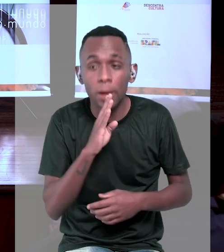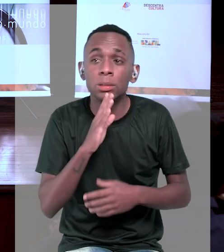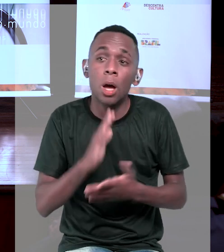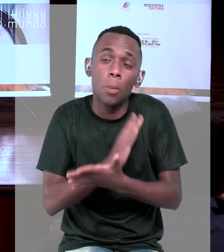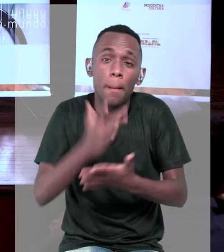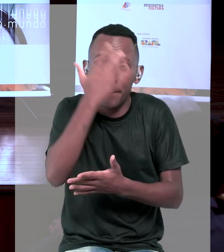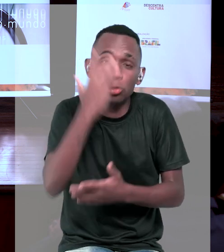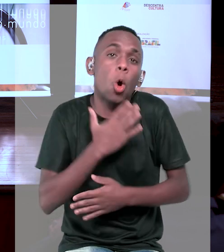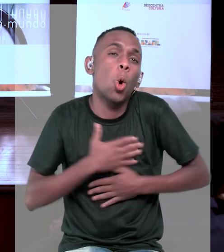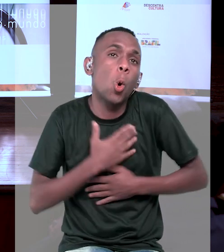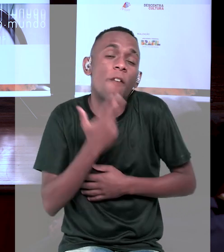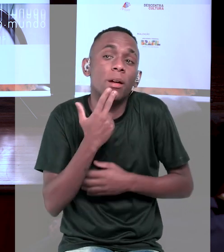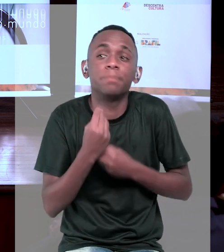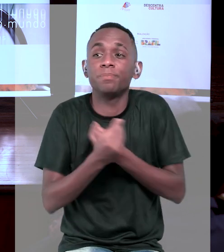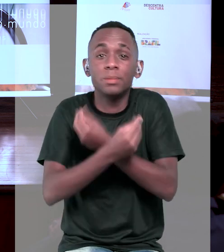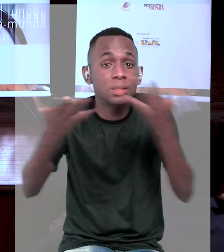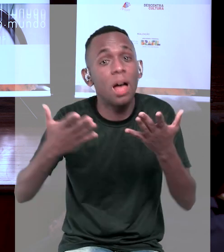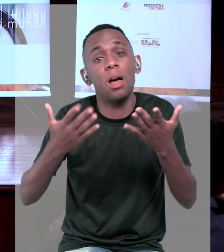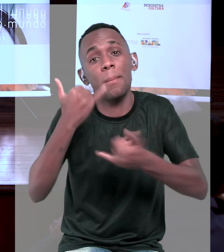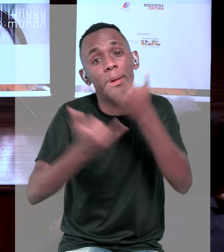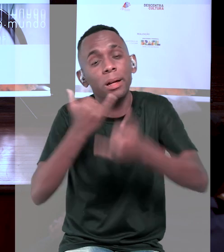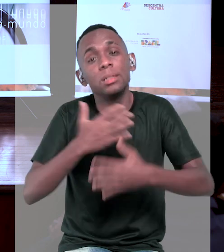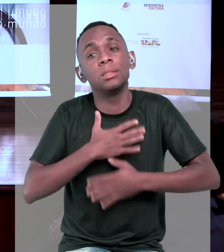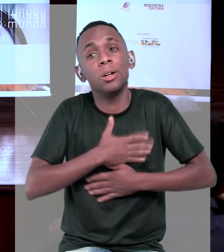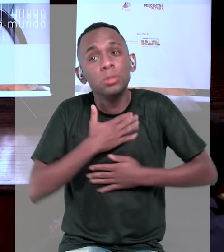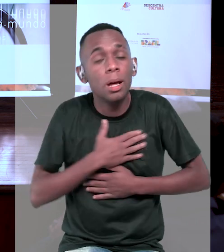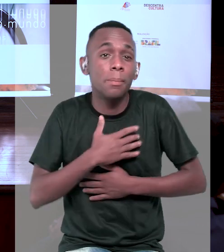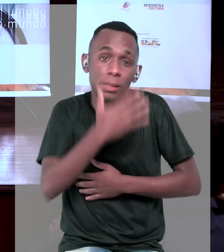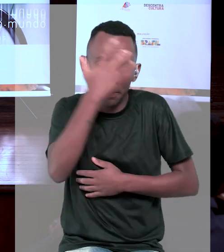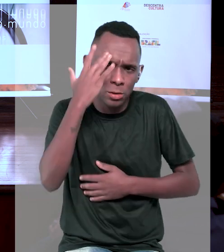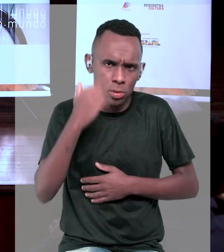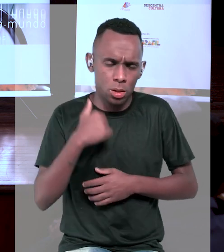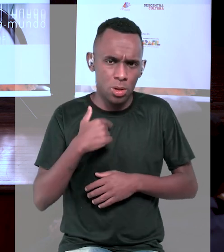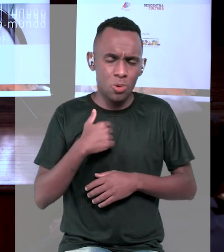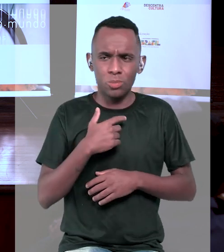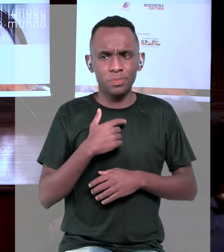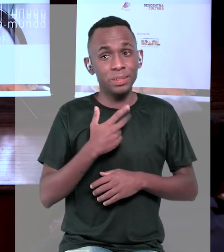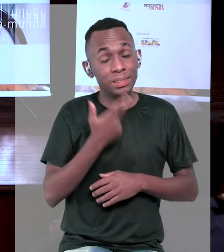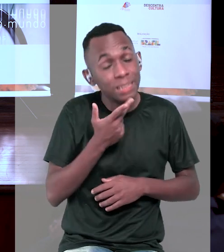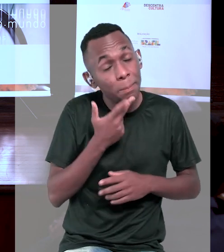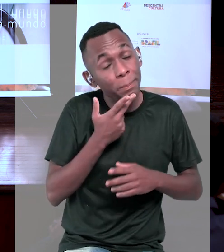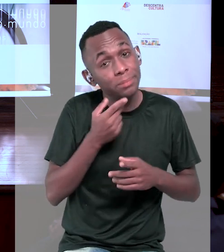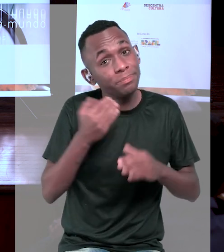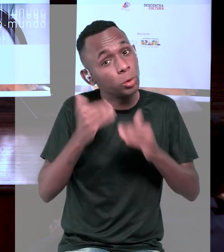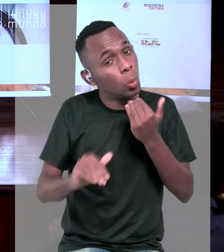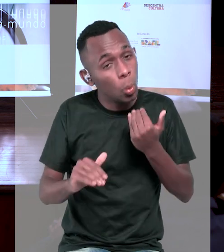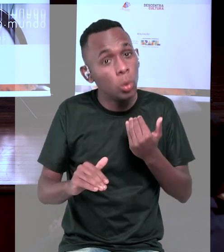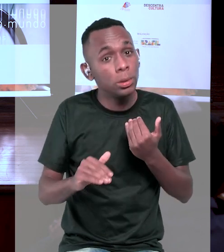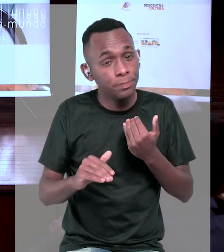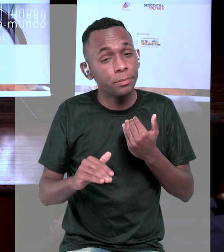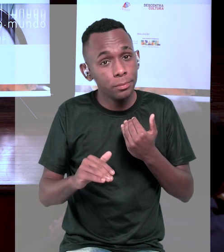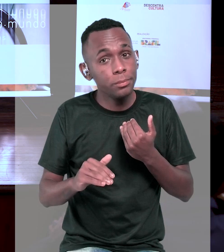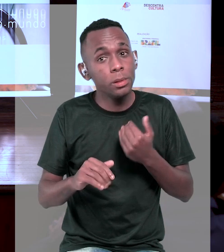oferece entretenimento para o público. E eu sempre fui voz vencida, quase sempre. Quando eu era presidente, eu era